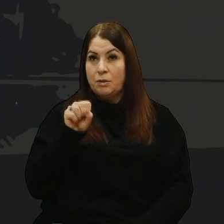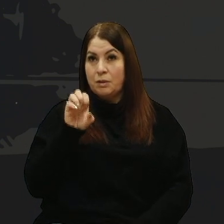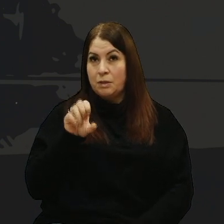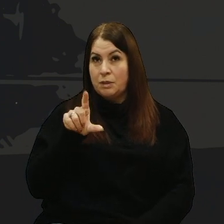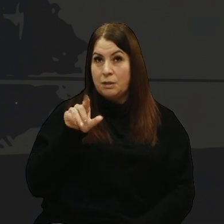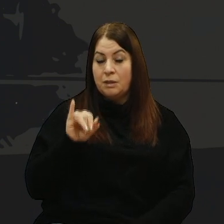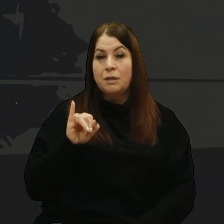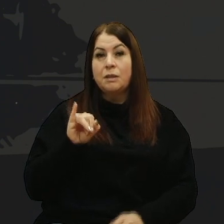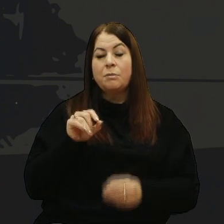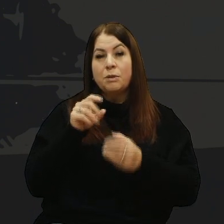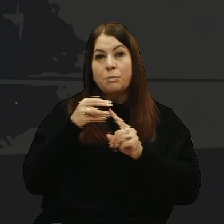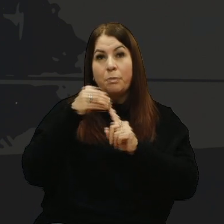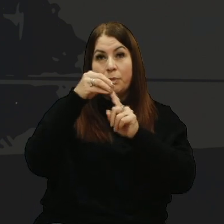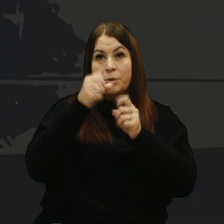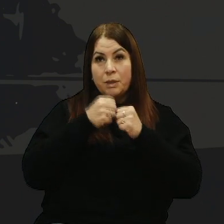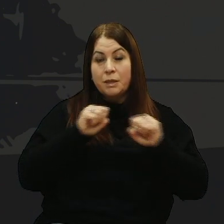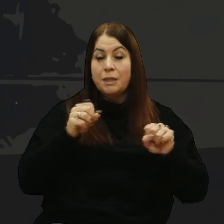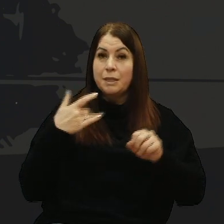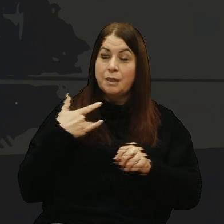da Secretaria da Saúde, né?